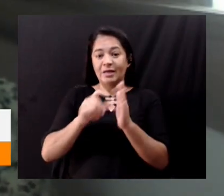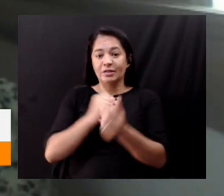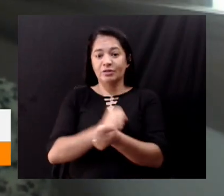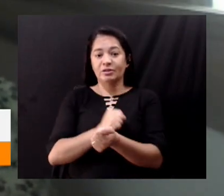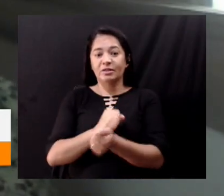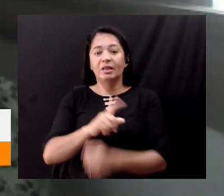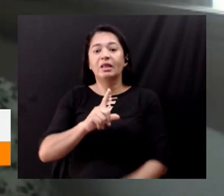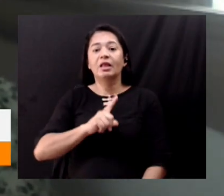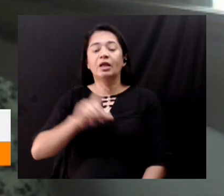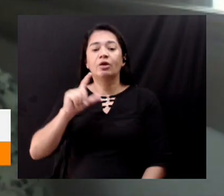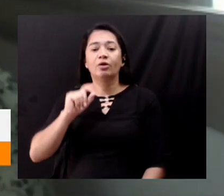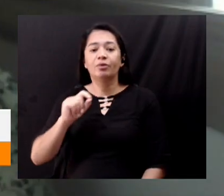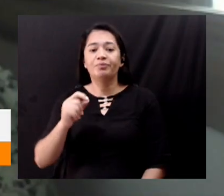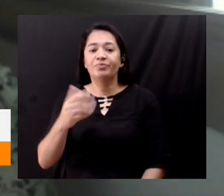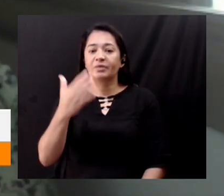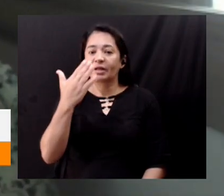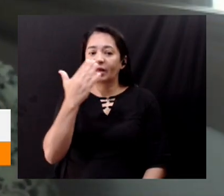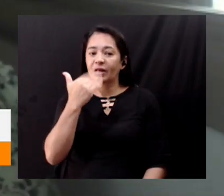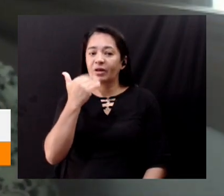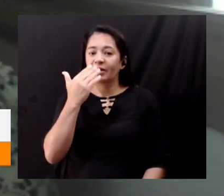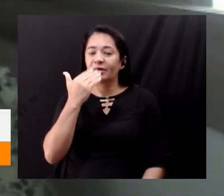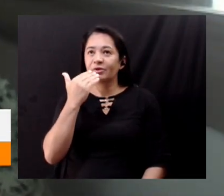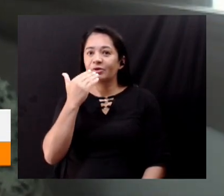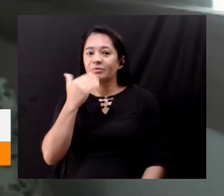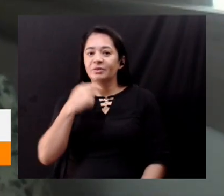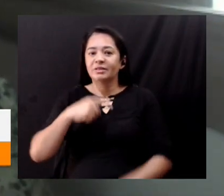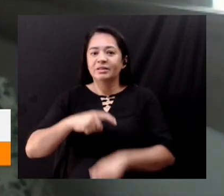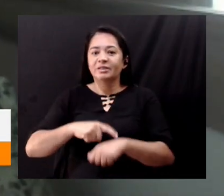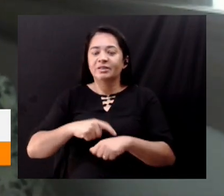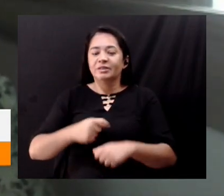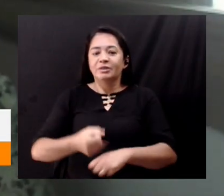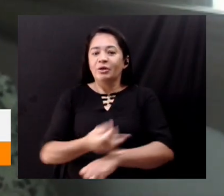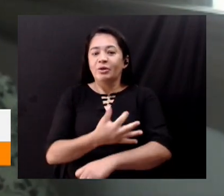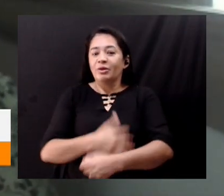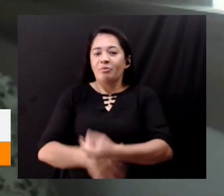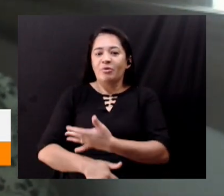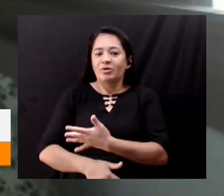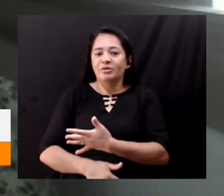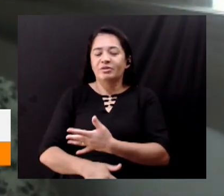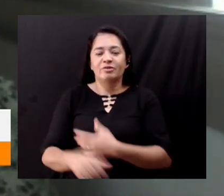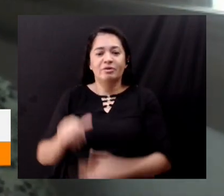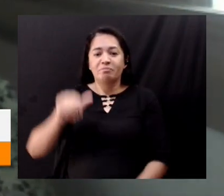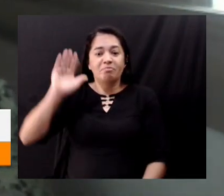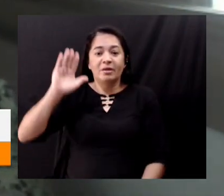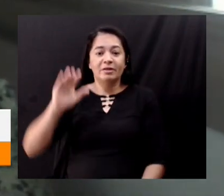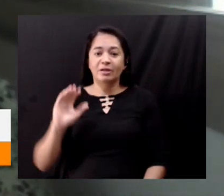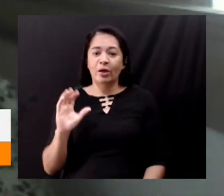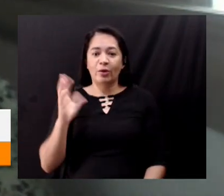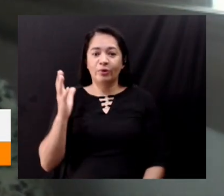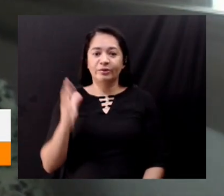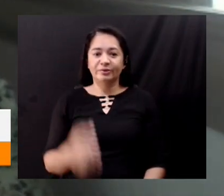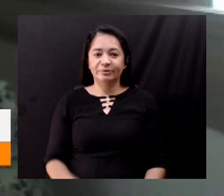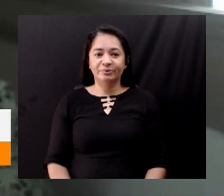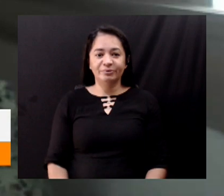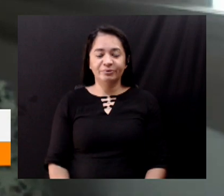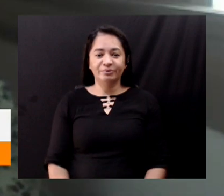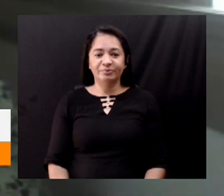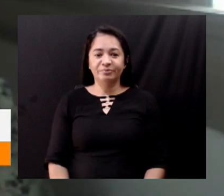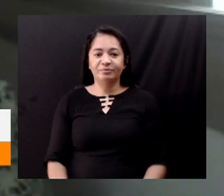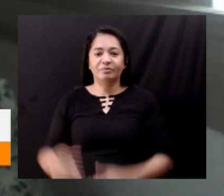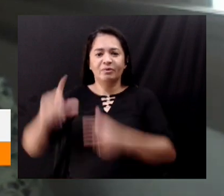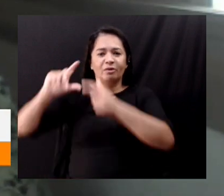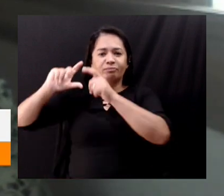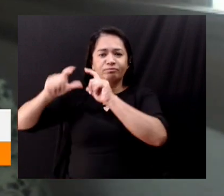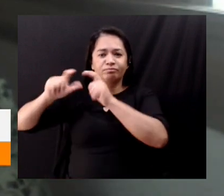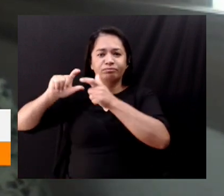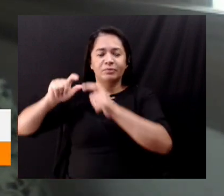comer transtornado, que é realmente o que mais acontece. O transtorno ele depende de intensidade, frequência, então